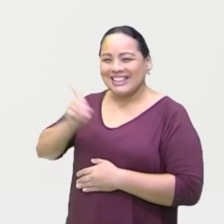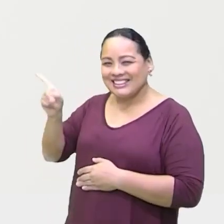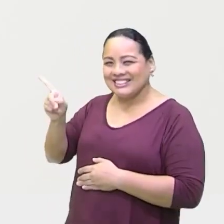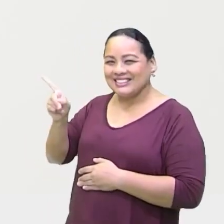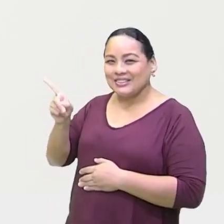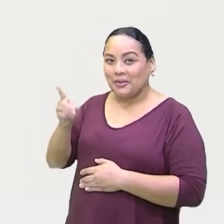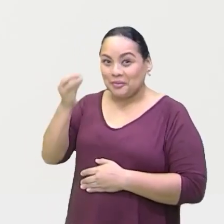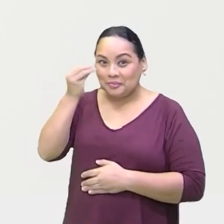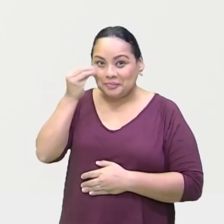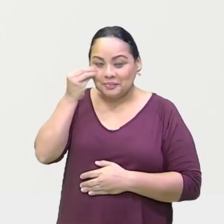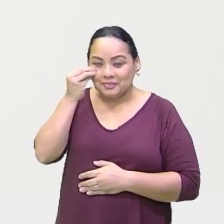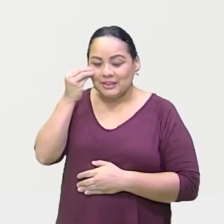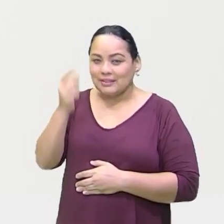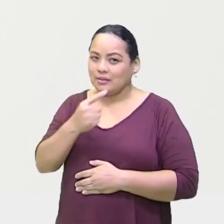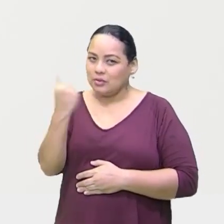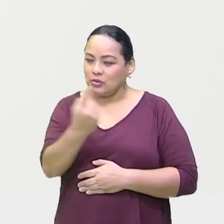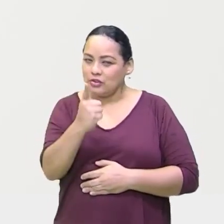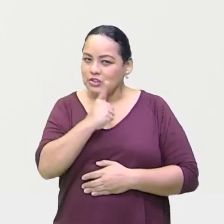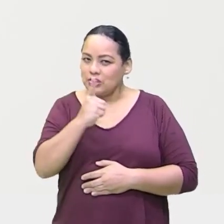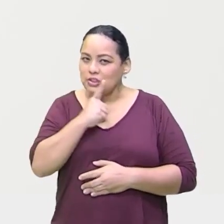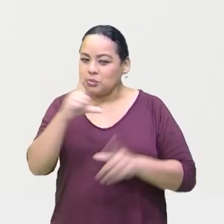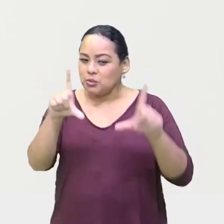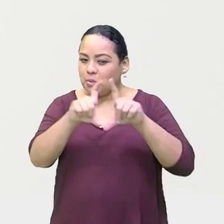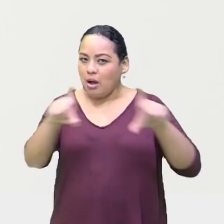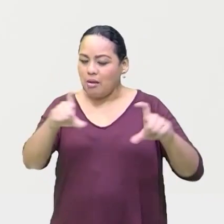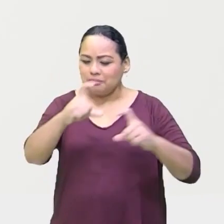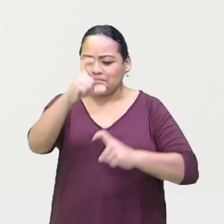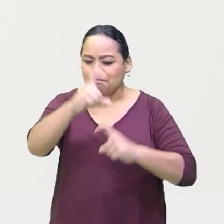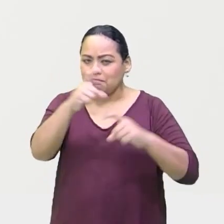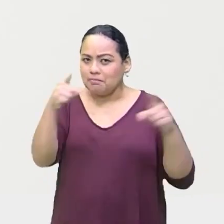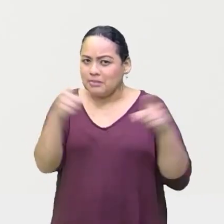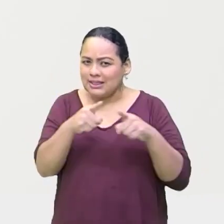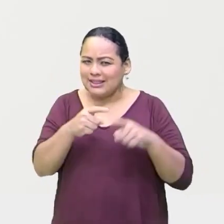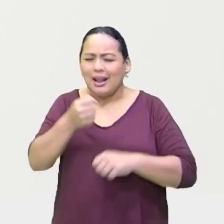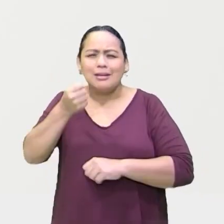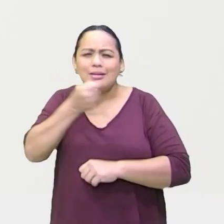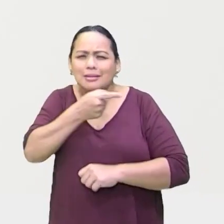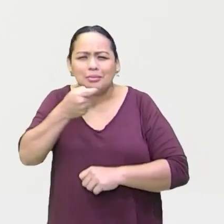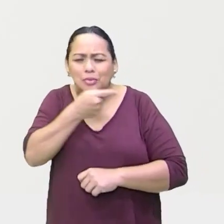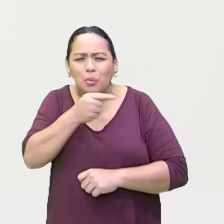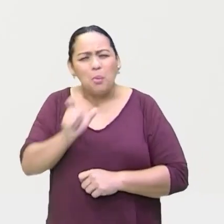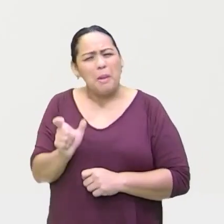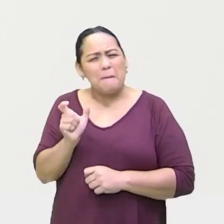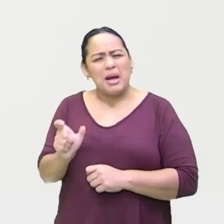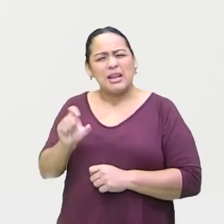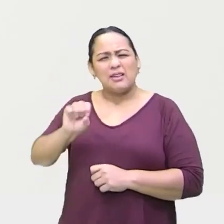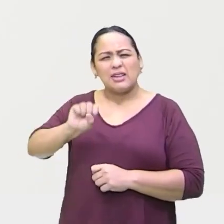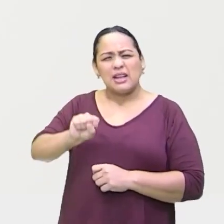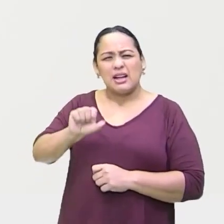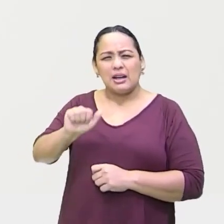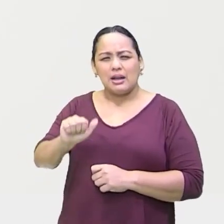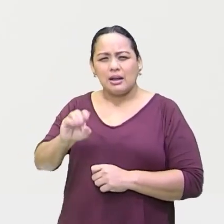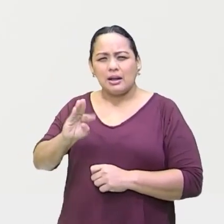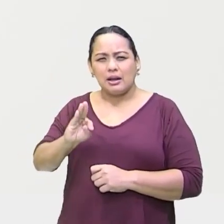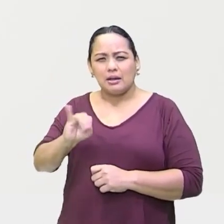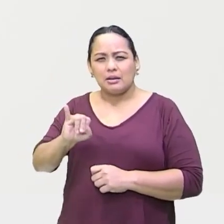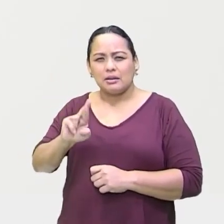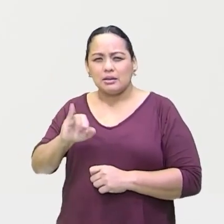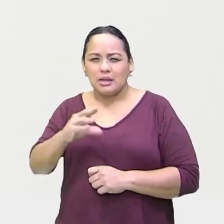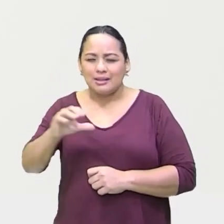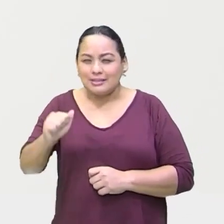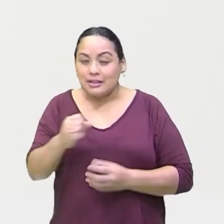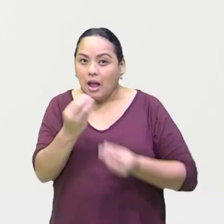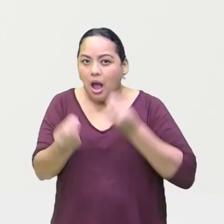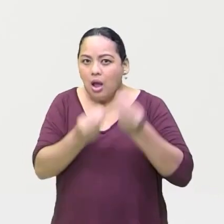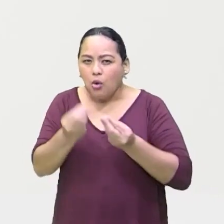crianças, aqui nós temos, ó, uma tirinha satírica, né? O que é satírica, professora? É alguém fazendo uma